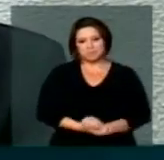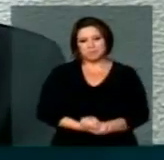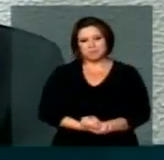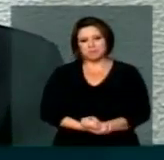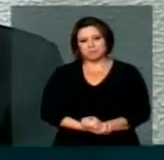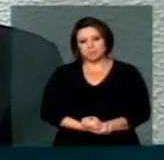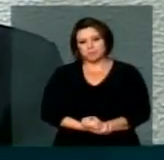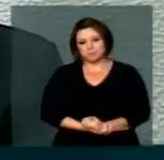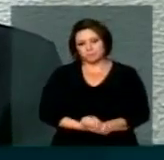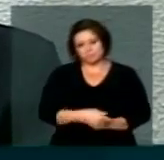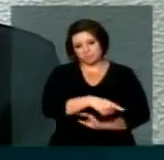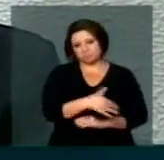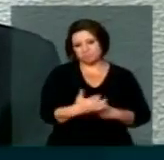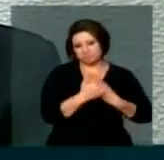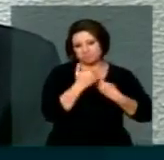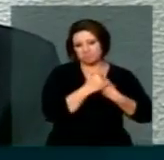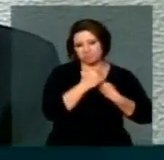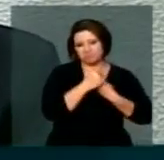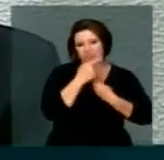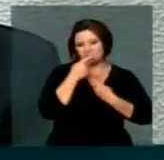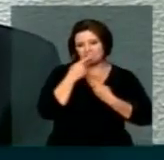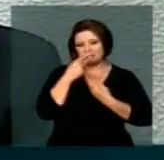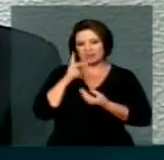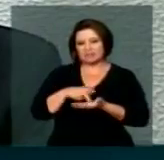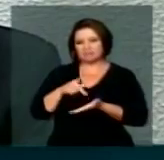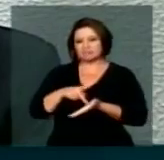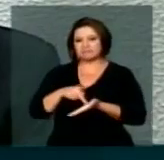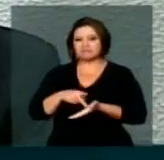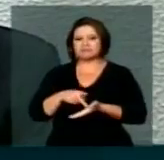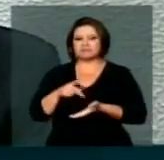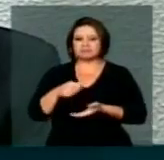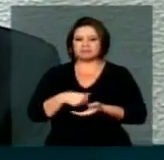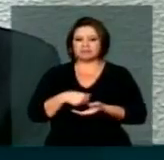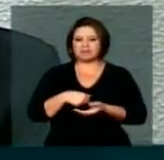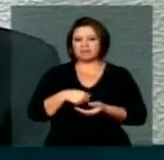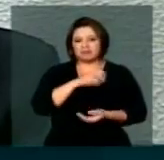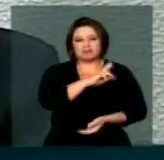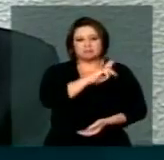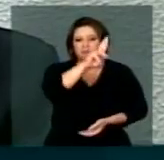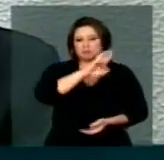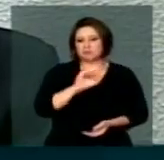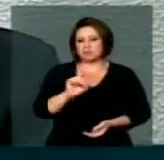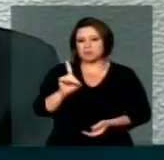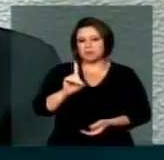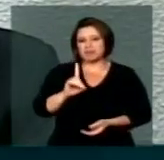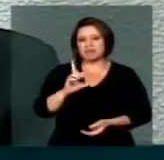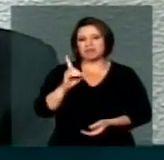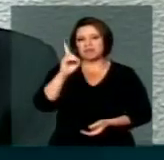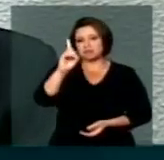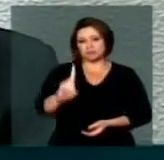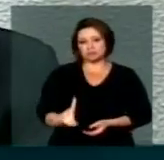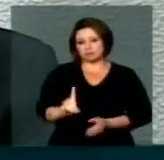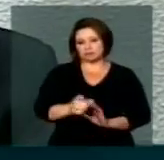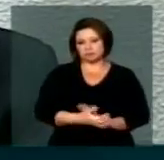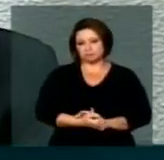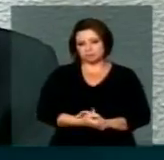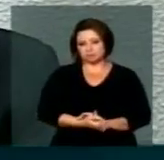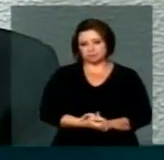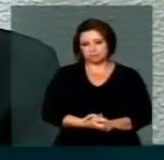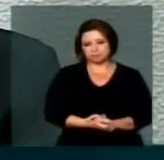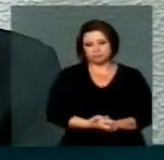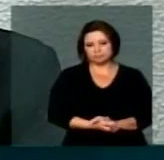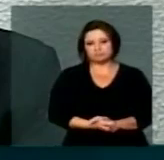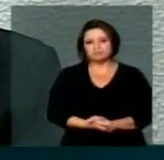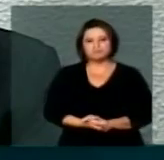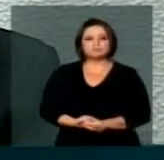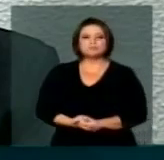No caso, meu advogado, é verdade, quer dizer, a responsabilidade não é da diretoria. Senhor presidente, se me permite uma questão pela ordem, apenas por